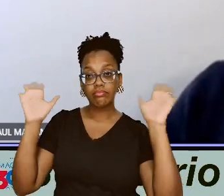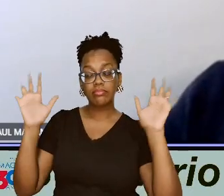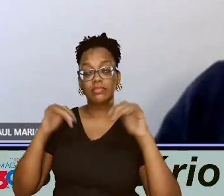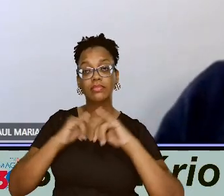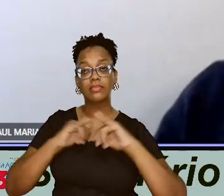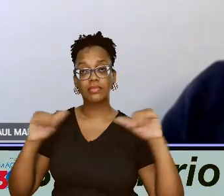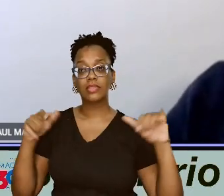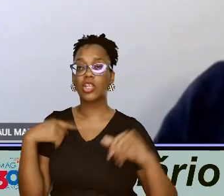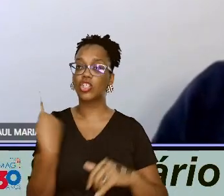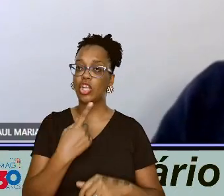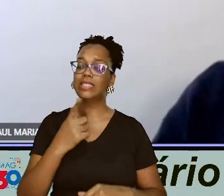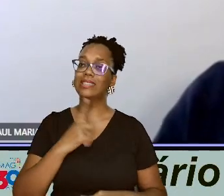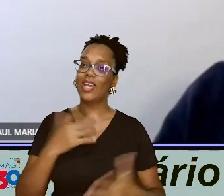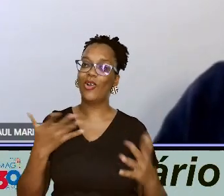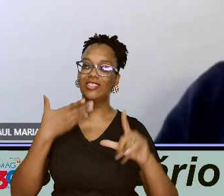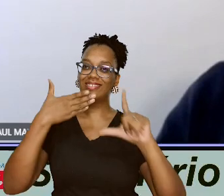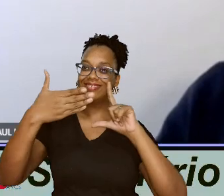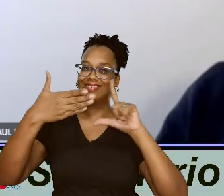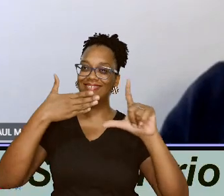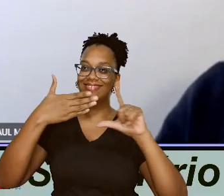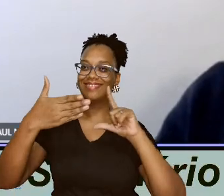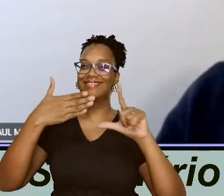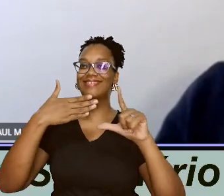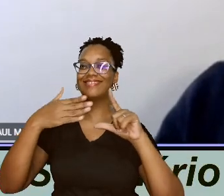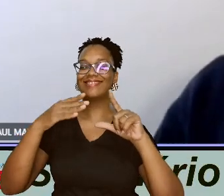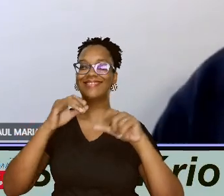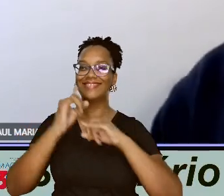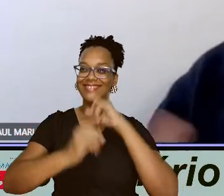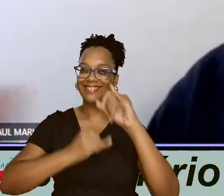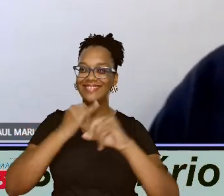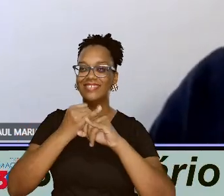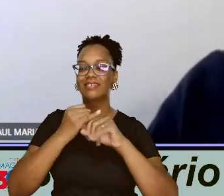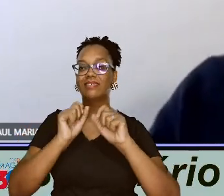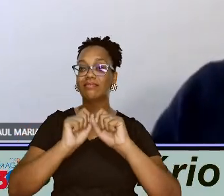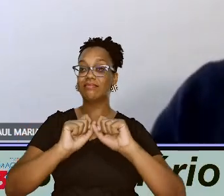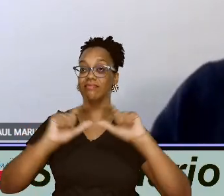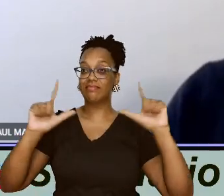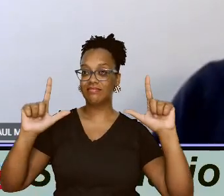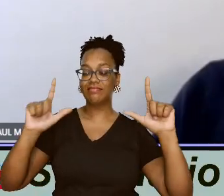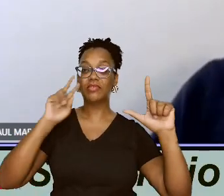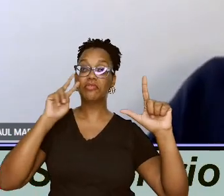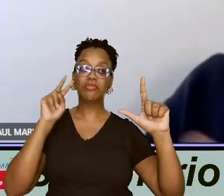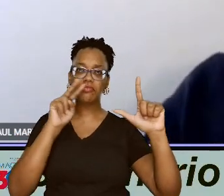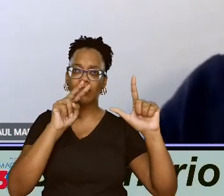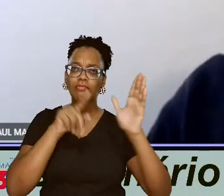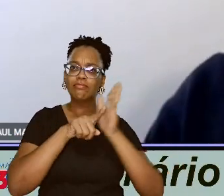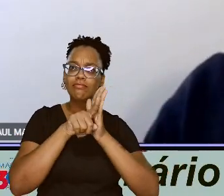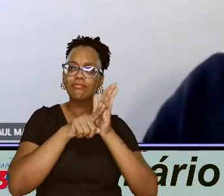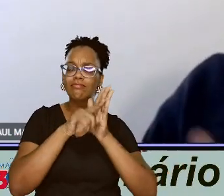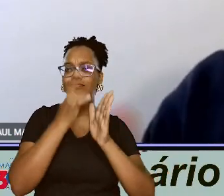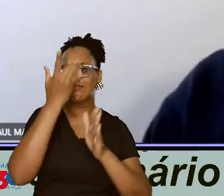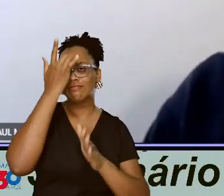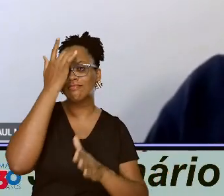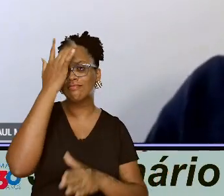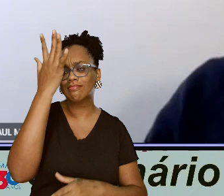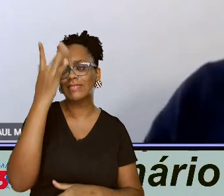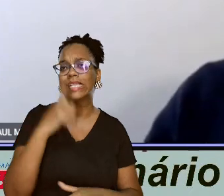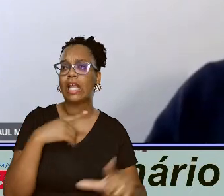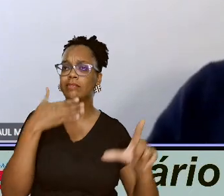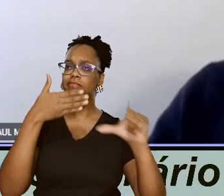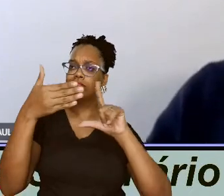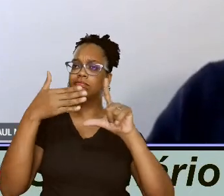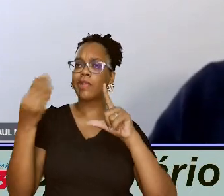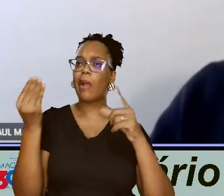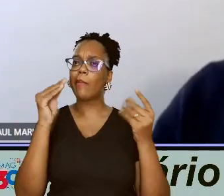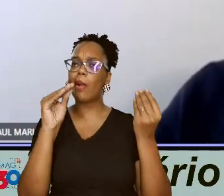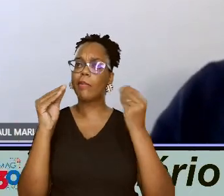nós temos hoje os painéis de BI disponíveis na internet, que facilitam demais a pesquisa, e esses painéis estão sendo a cada dia